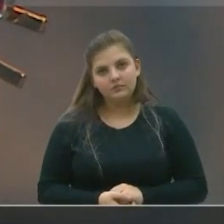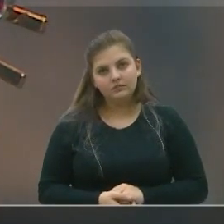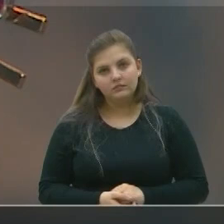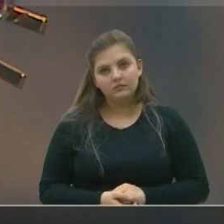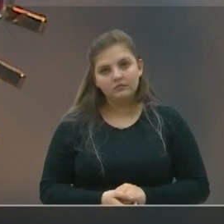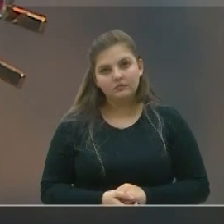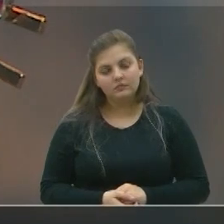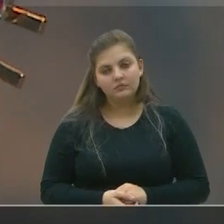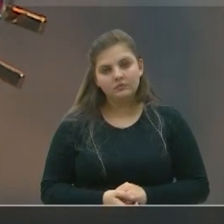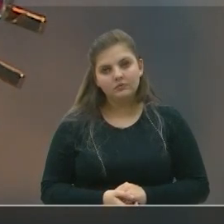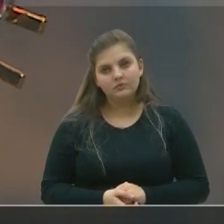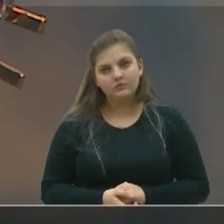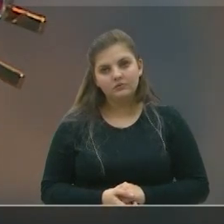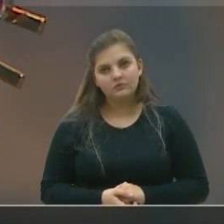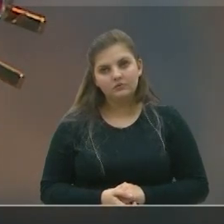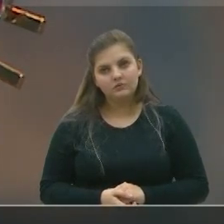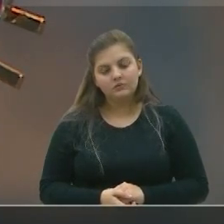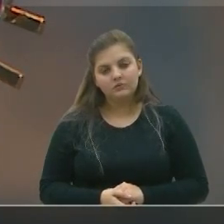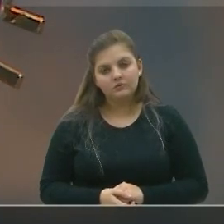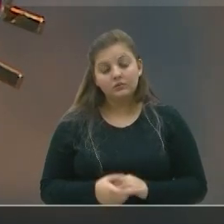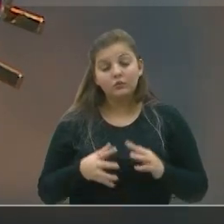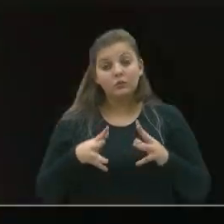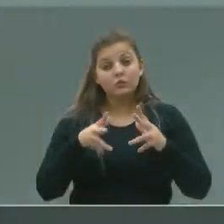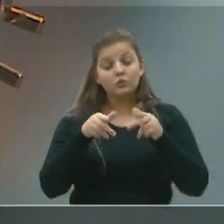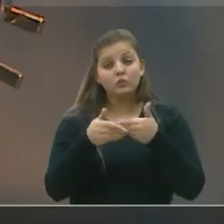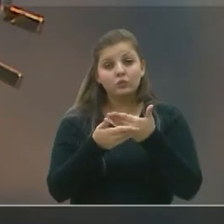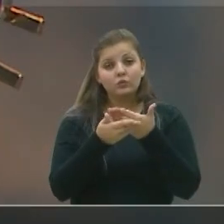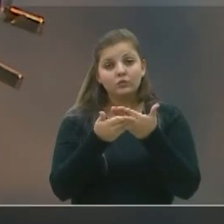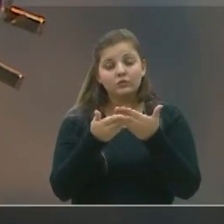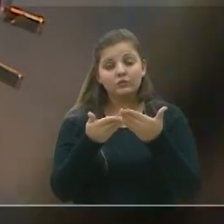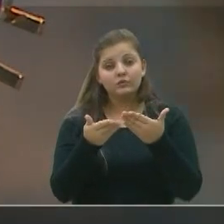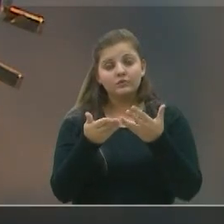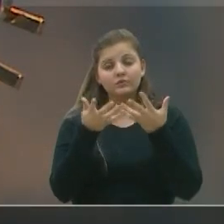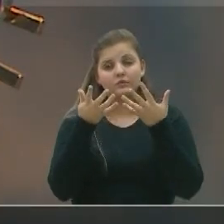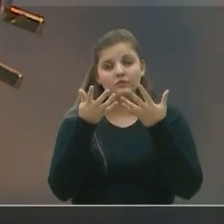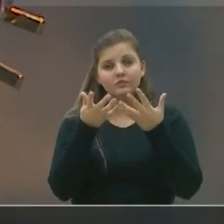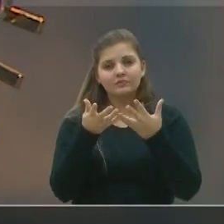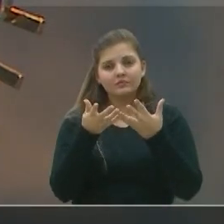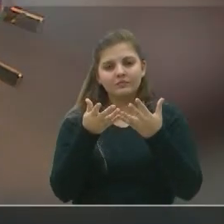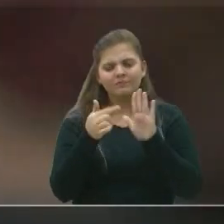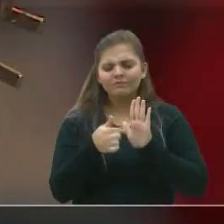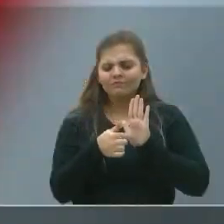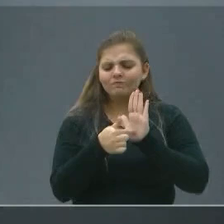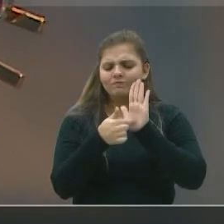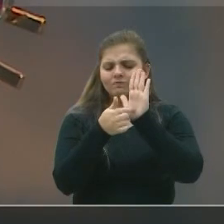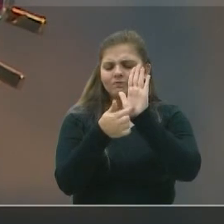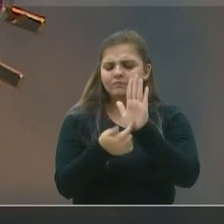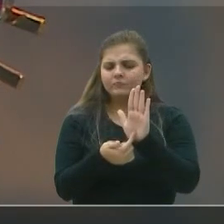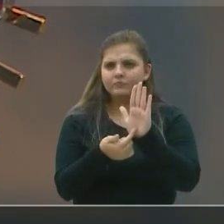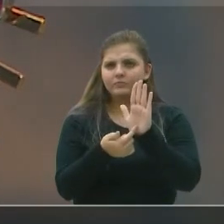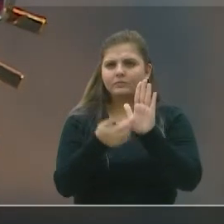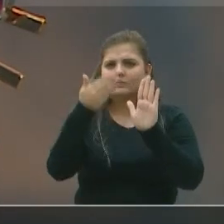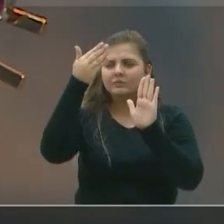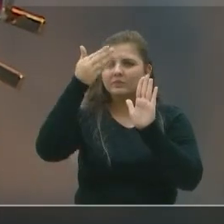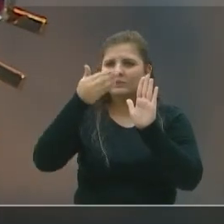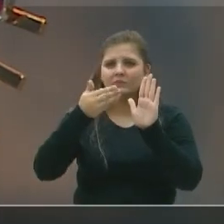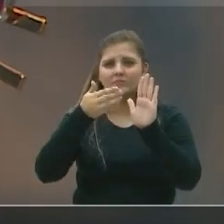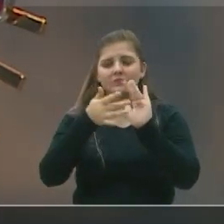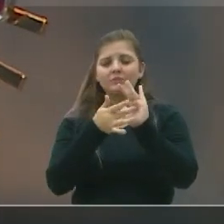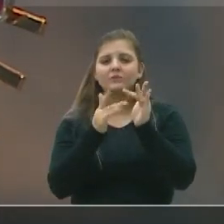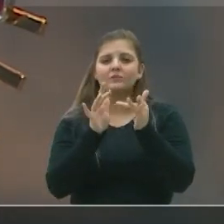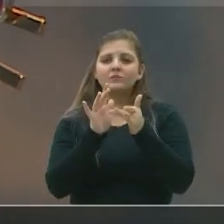Amém. E tudo aquilo que você quer externalizar diante do